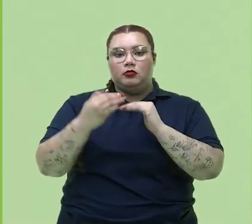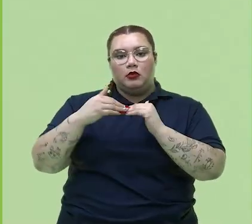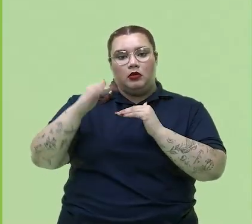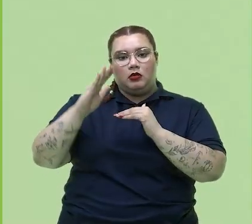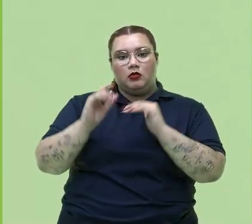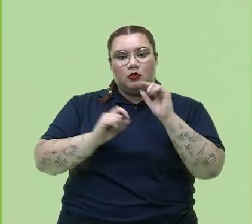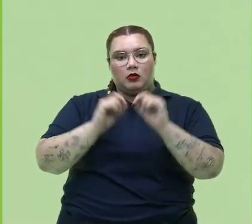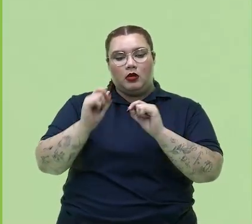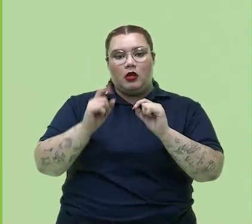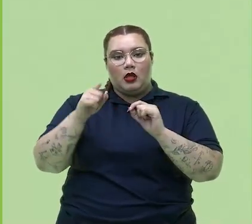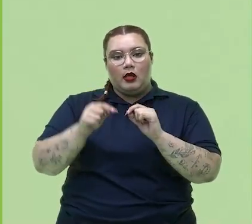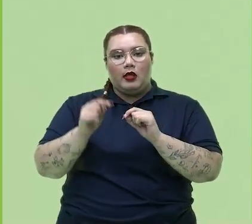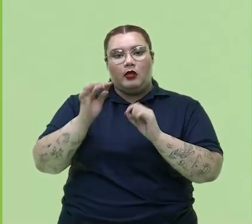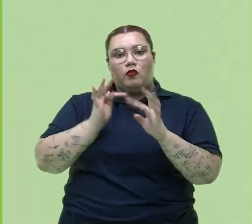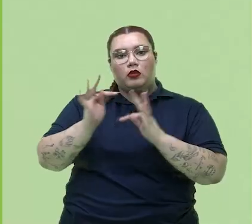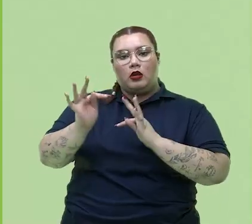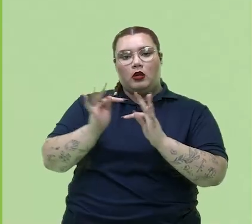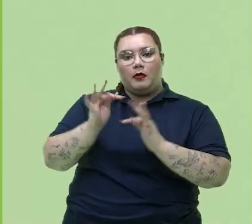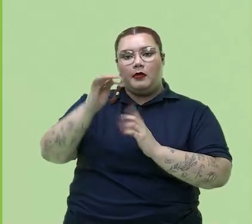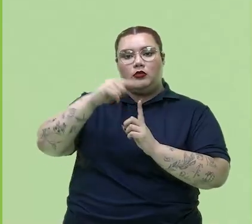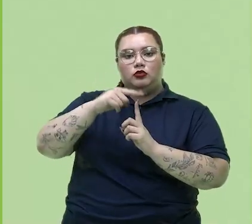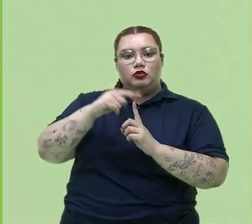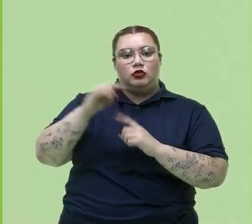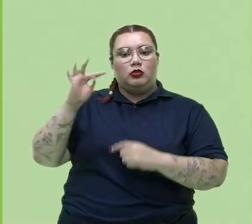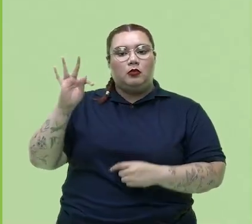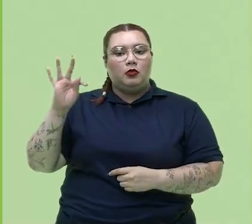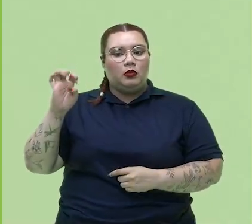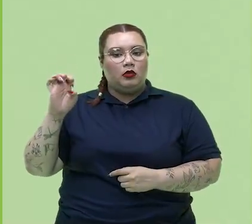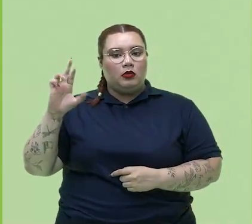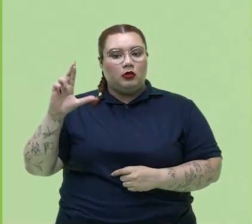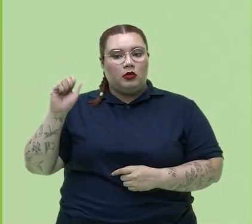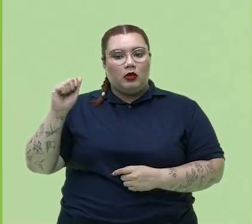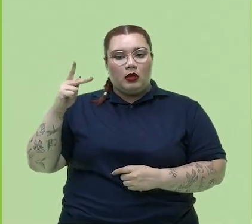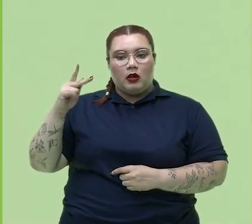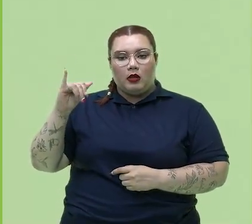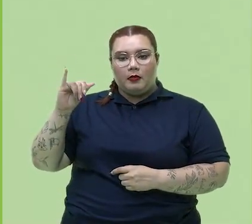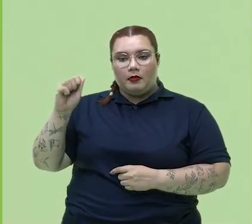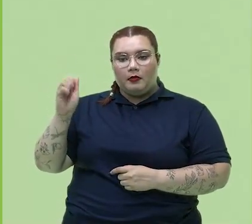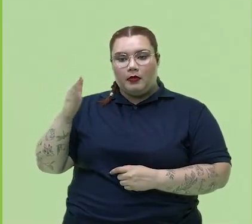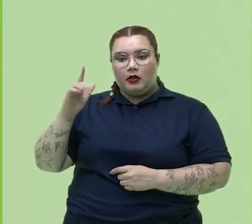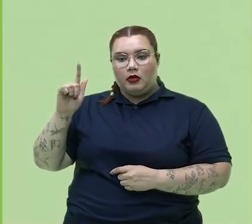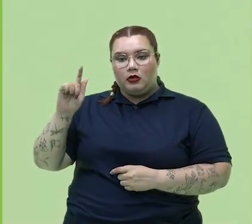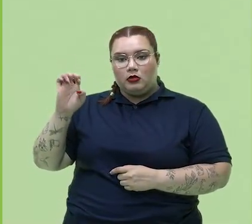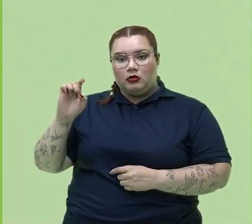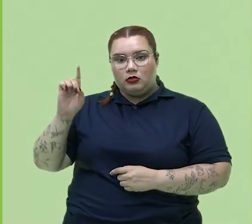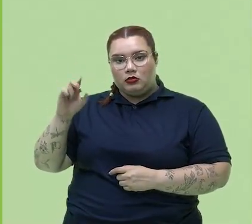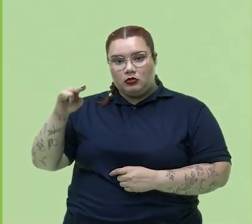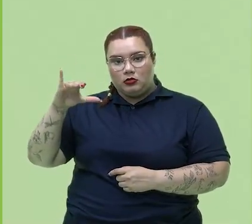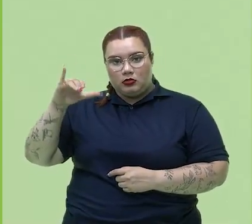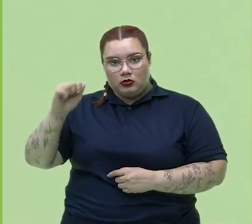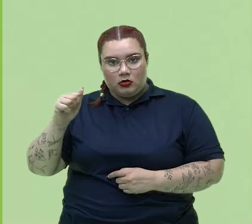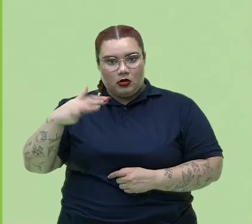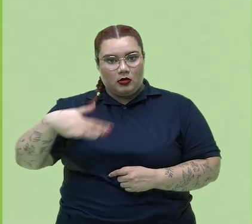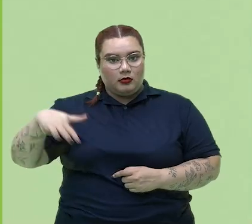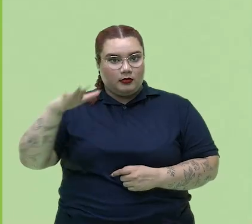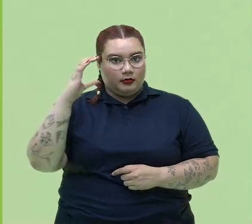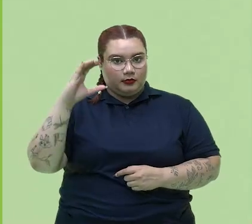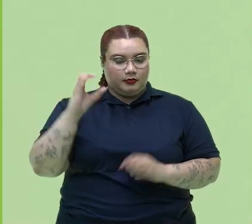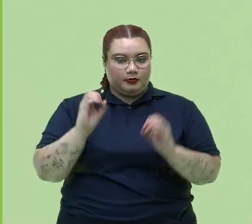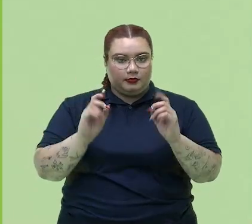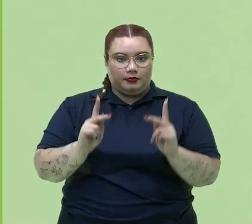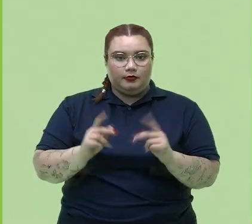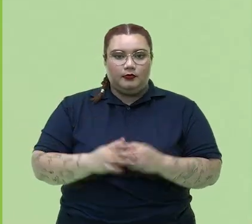que é a terapia gênica, como alternativa aí, por exemplo, para fazer tratamentos. Isso dentro da área de ciência.